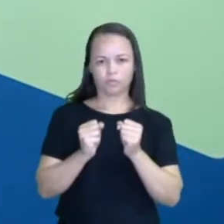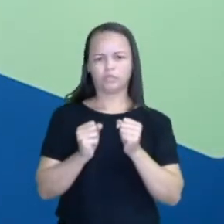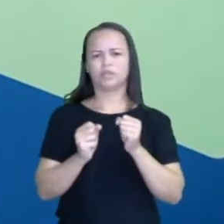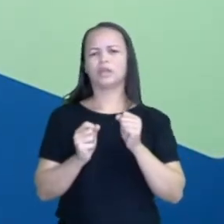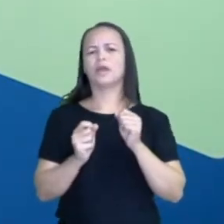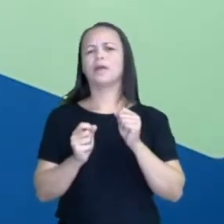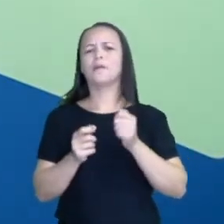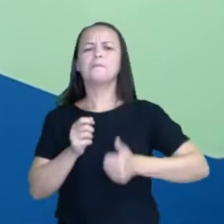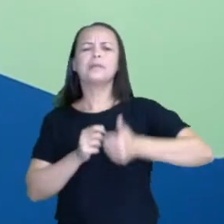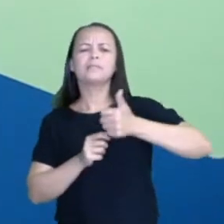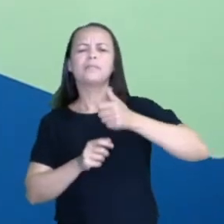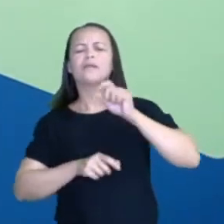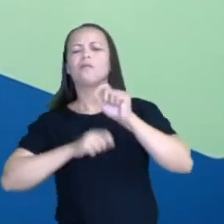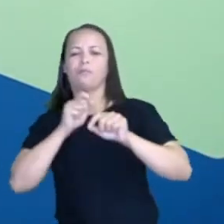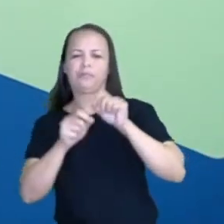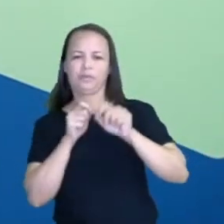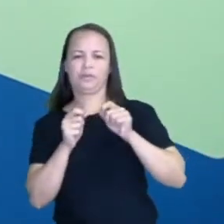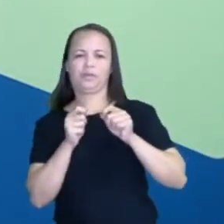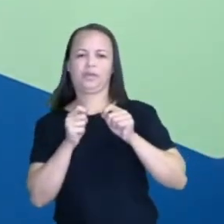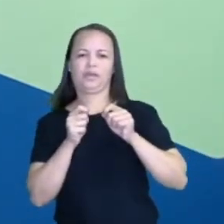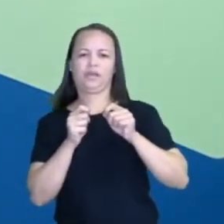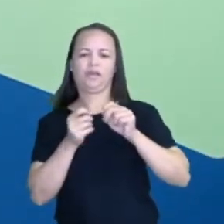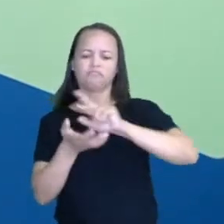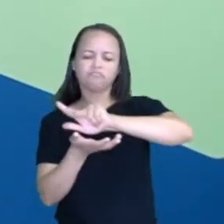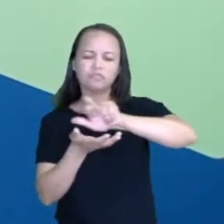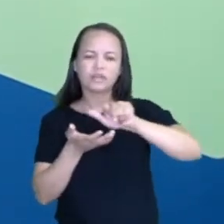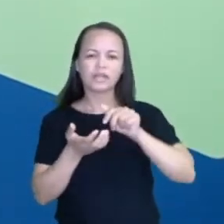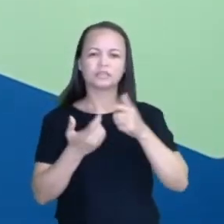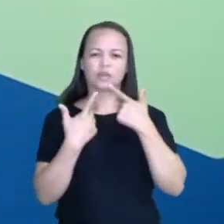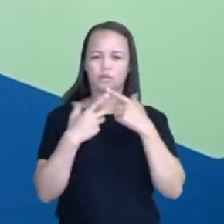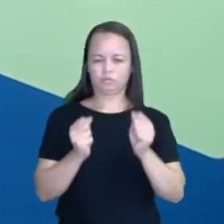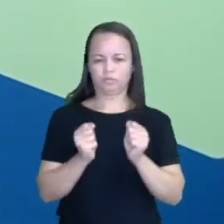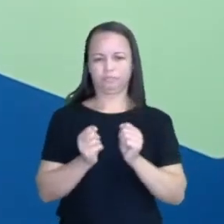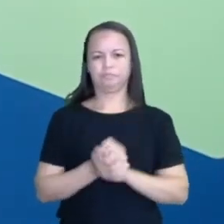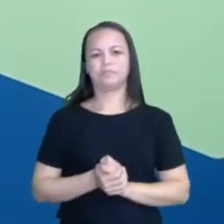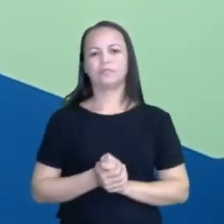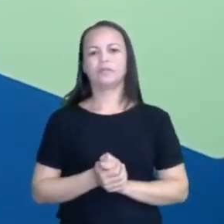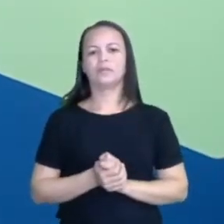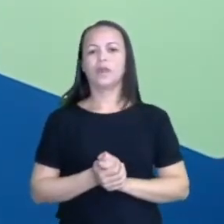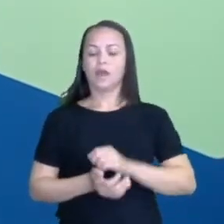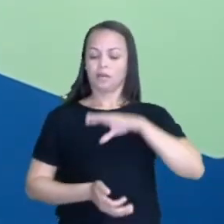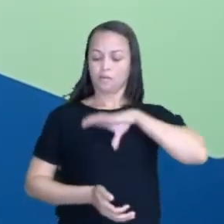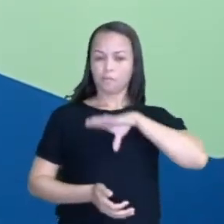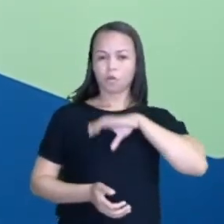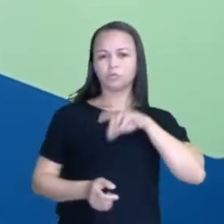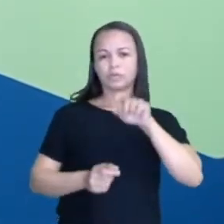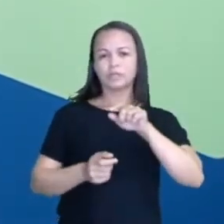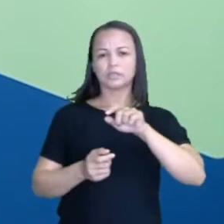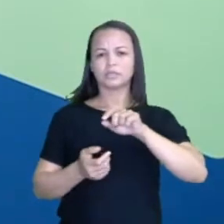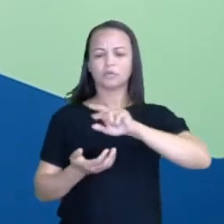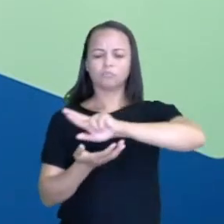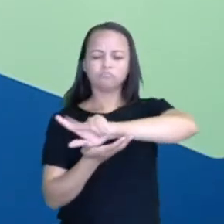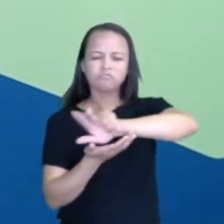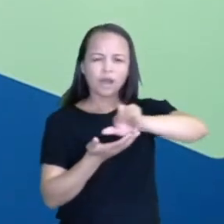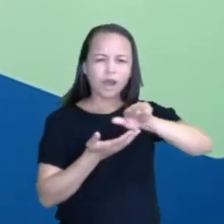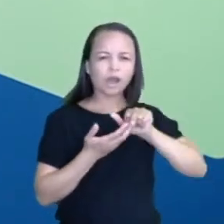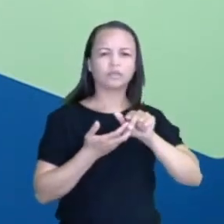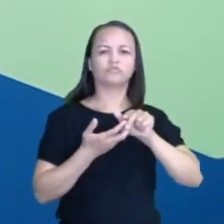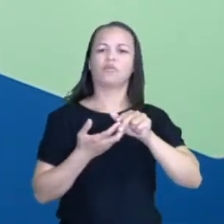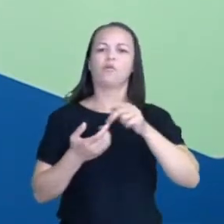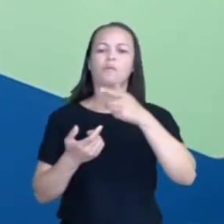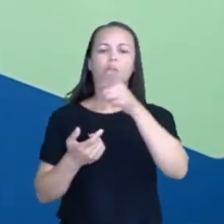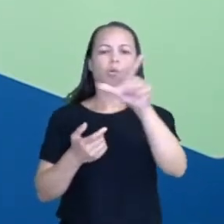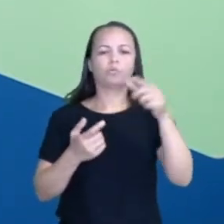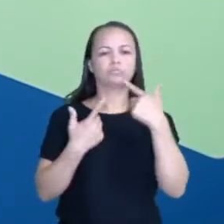linguística? A língua portuguesa, assim como todas as outras línguas, não são faladas da mesma forma, ou